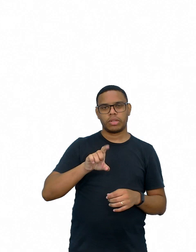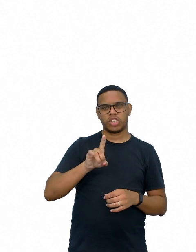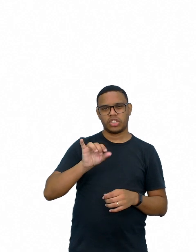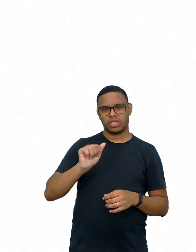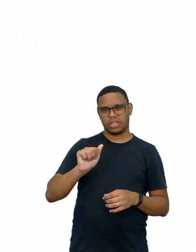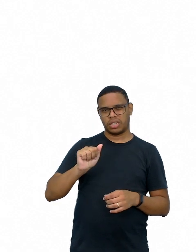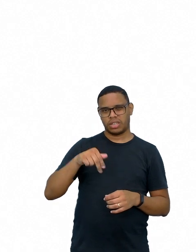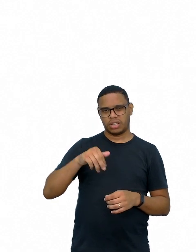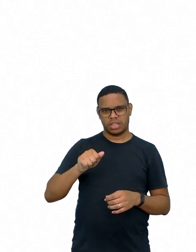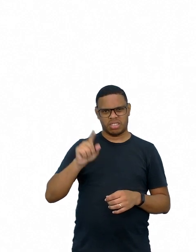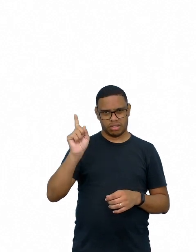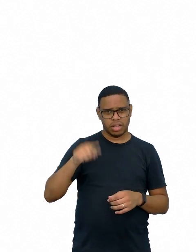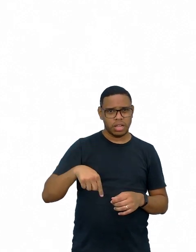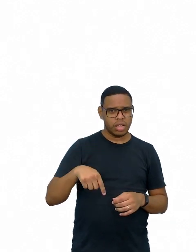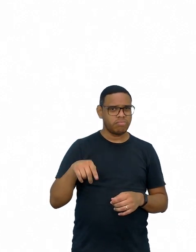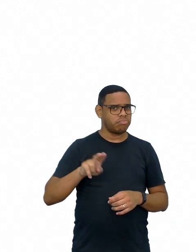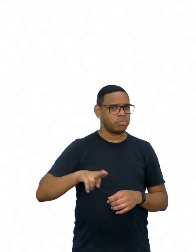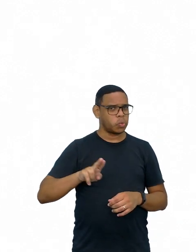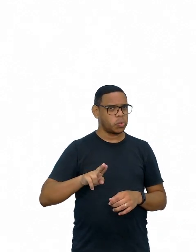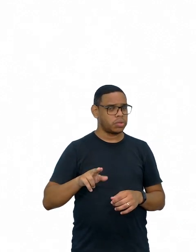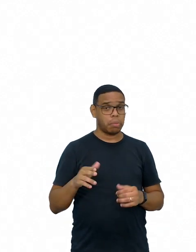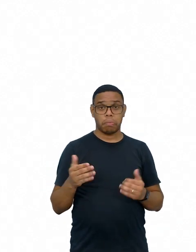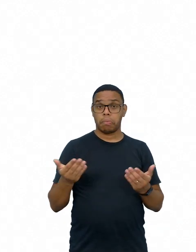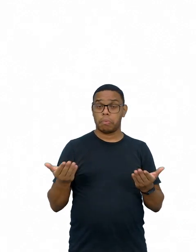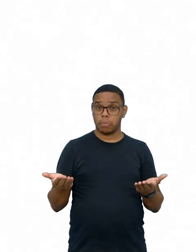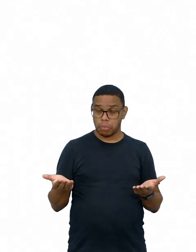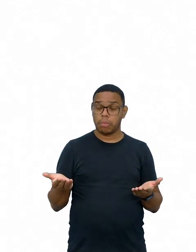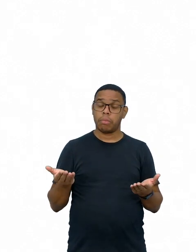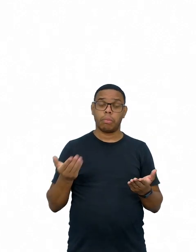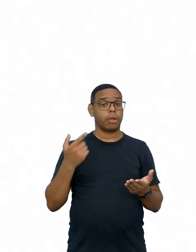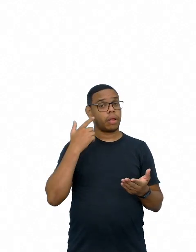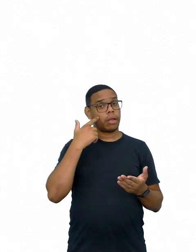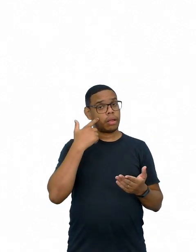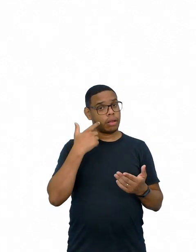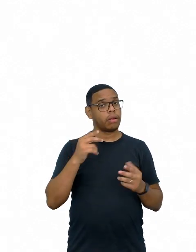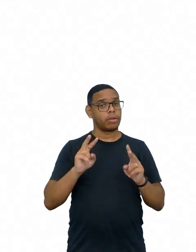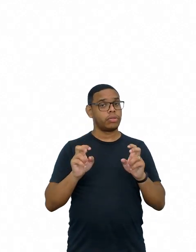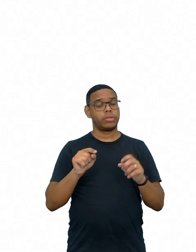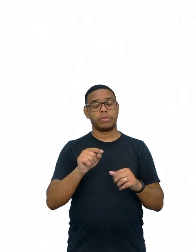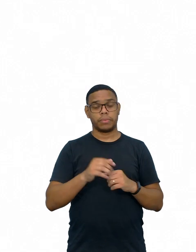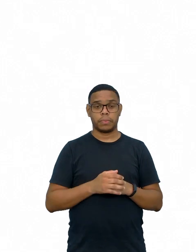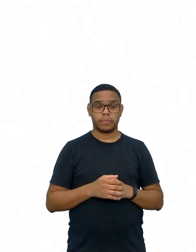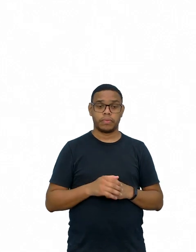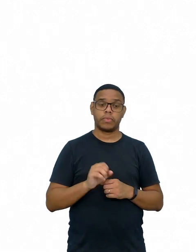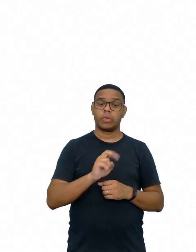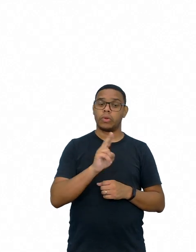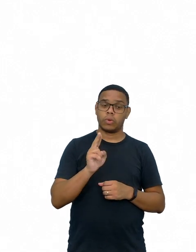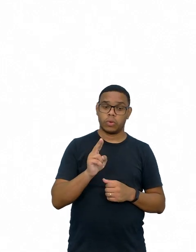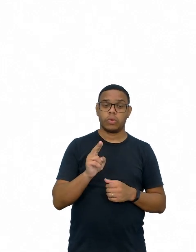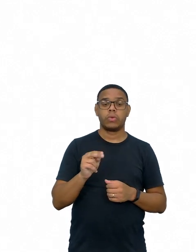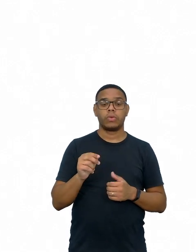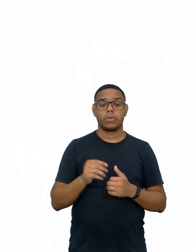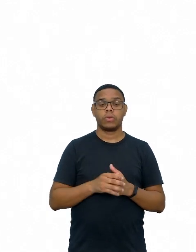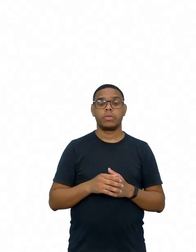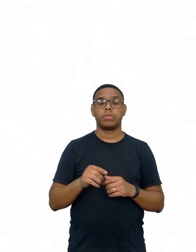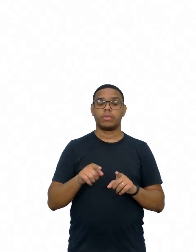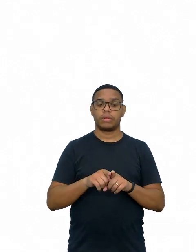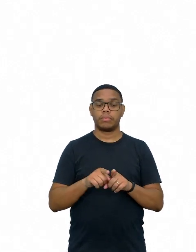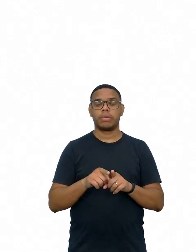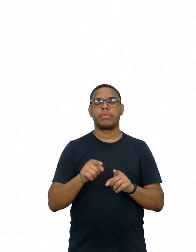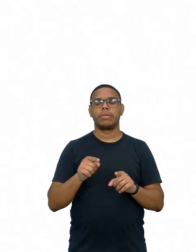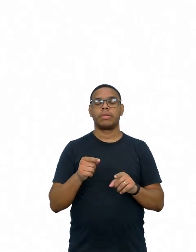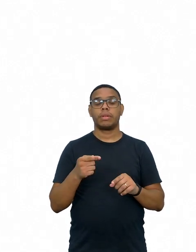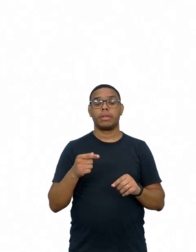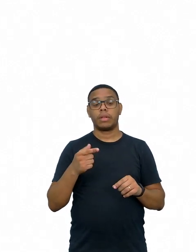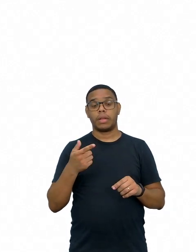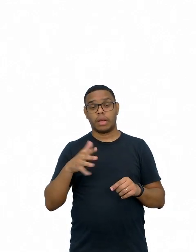será? Dá para usar? Então, é uma boa discussão, né? Ou usa a fórmula L raiz de 3 sobre 2.